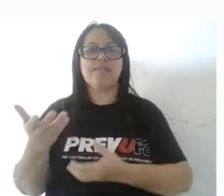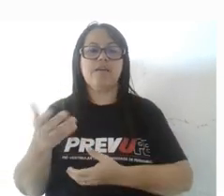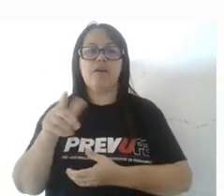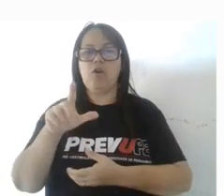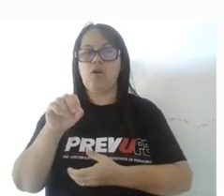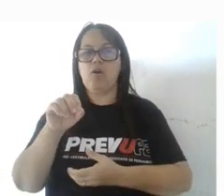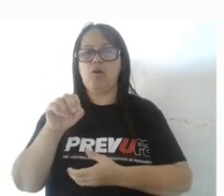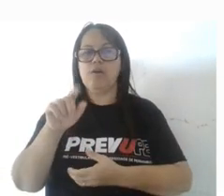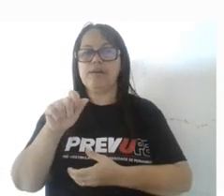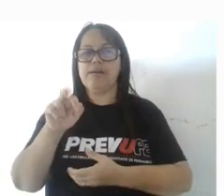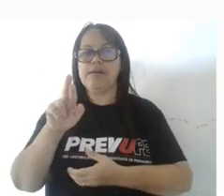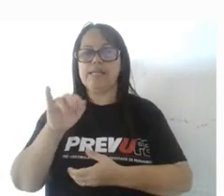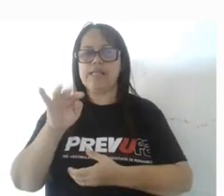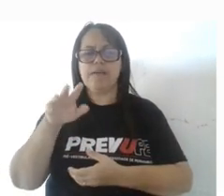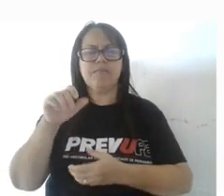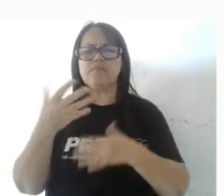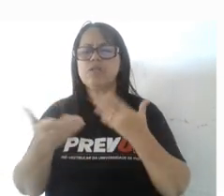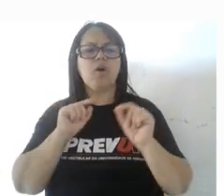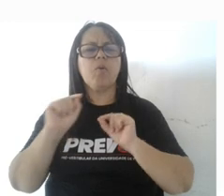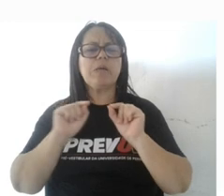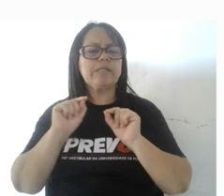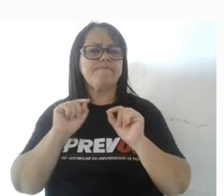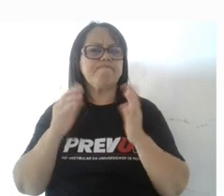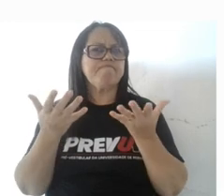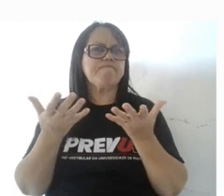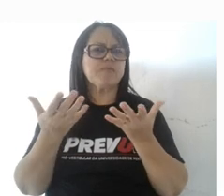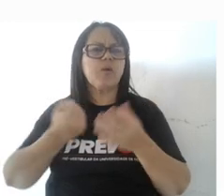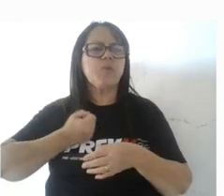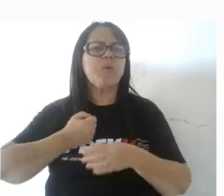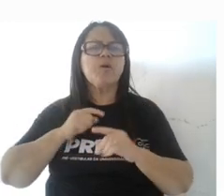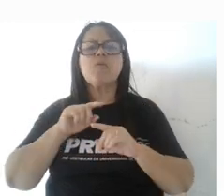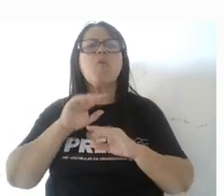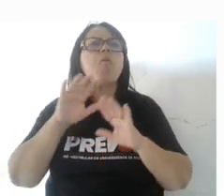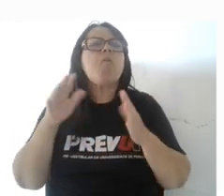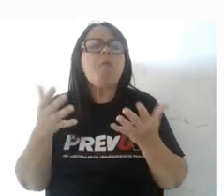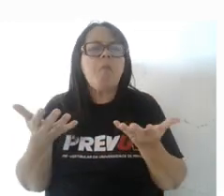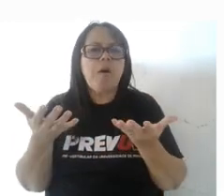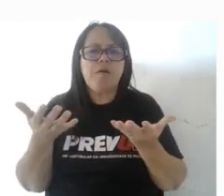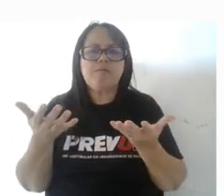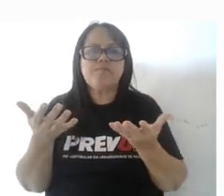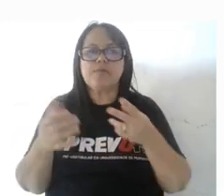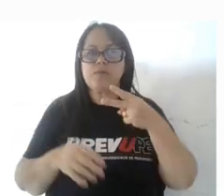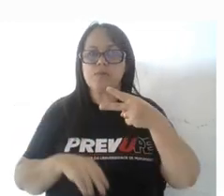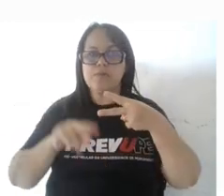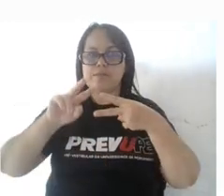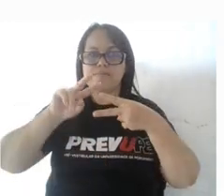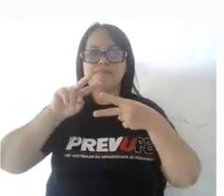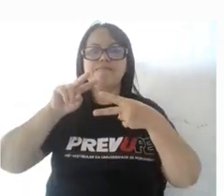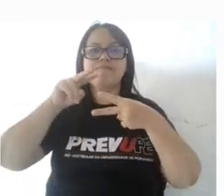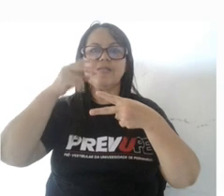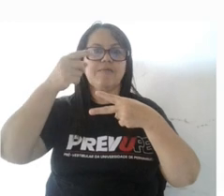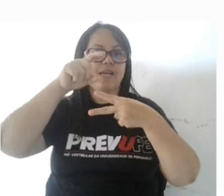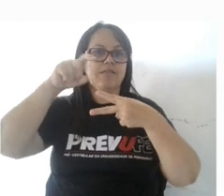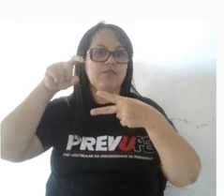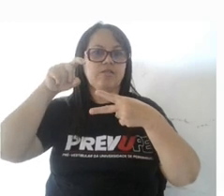o logaritmo. Então, o que é que essa expressão quer dizer? Qual é o número que 2